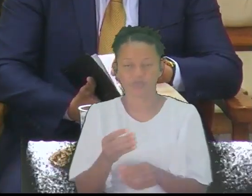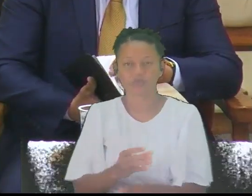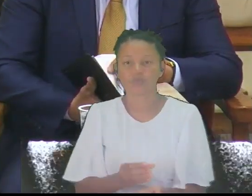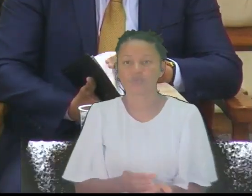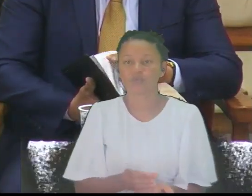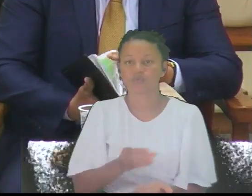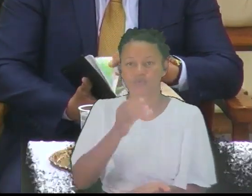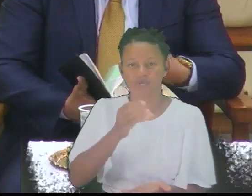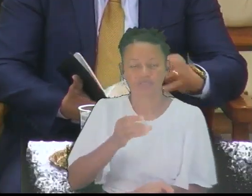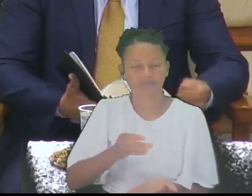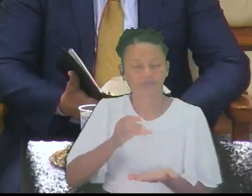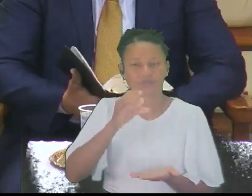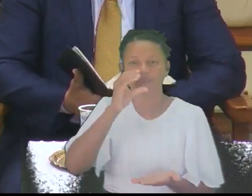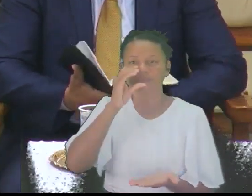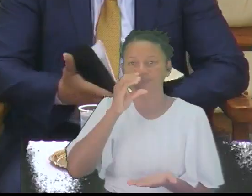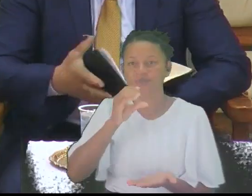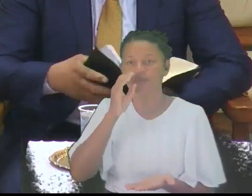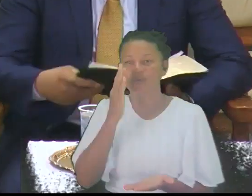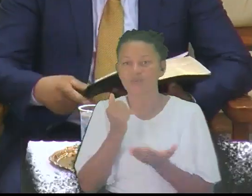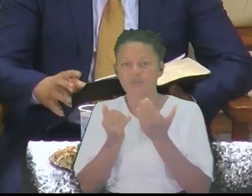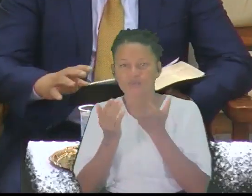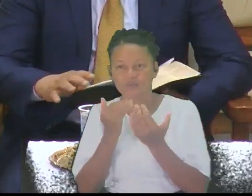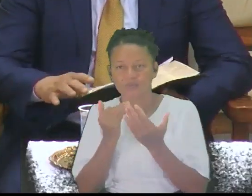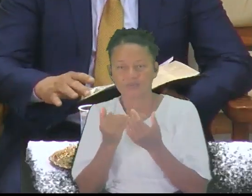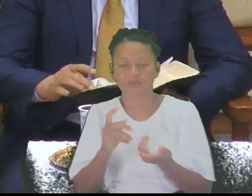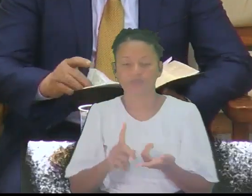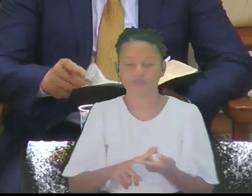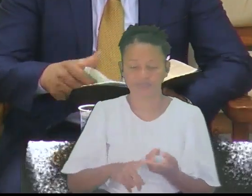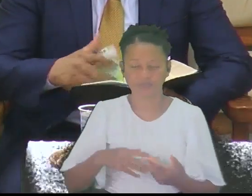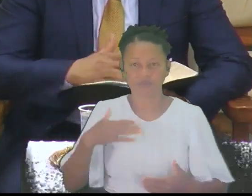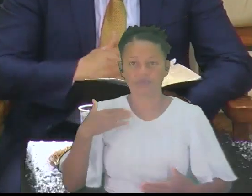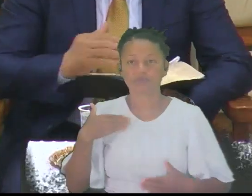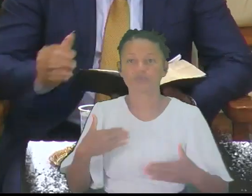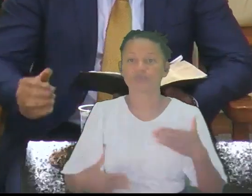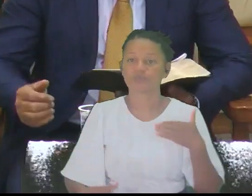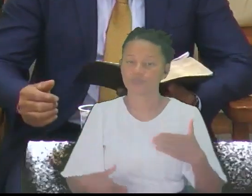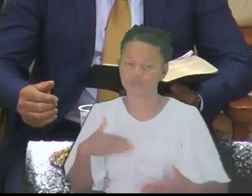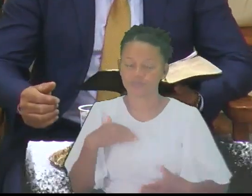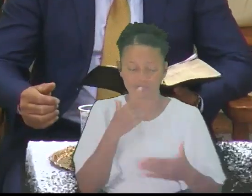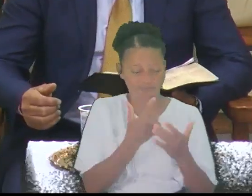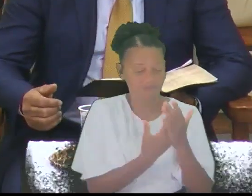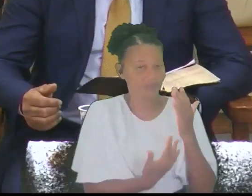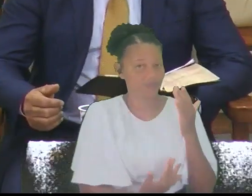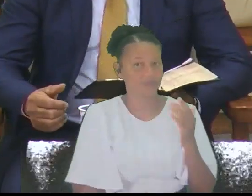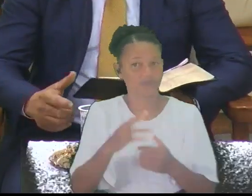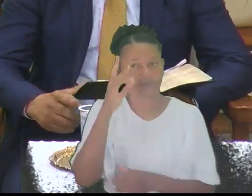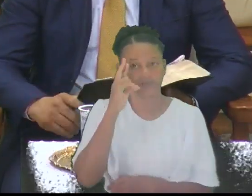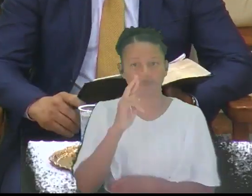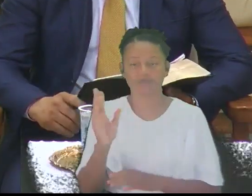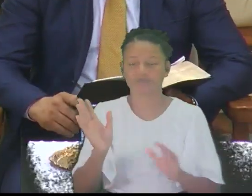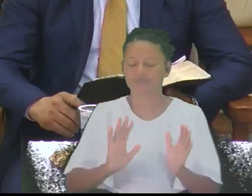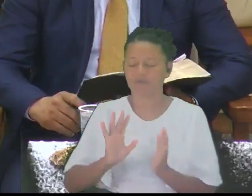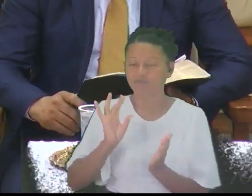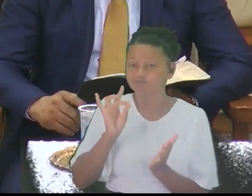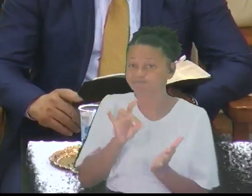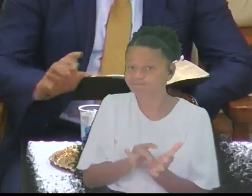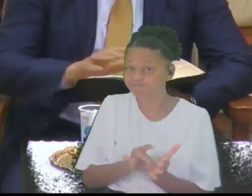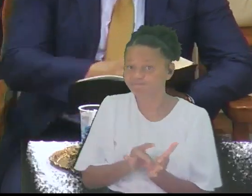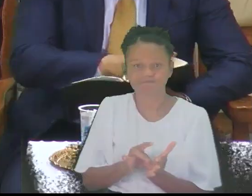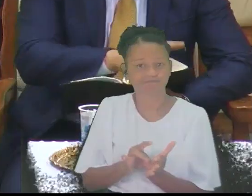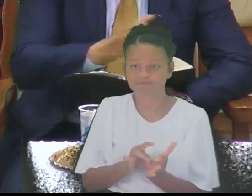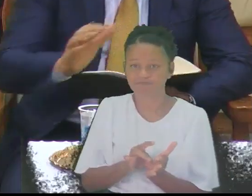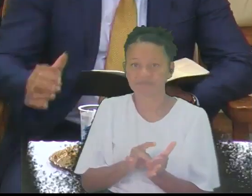também, comermos e bebermos do corpo e do sangue do Senhor, não literalmente,